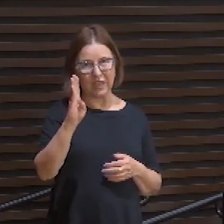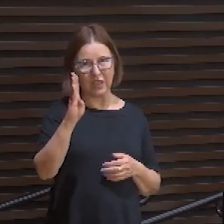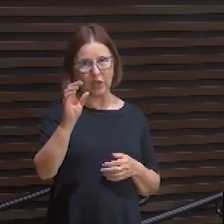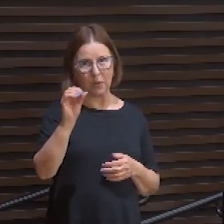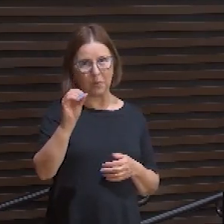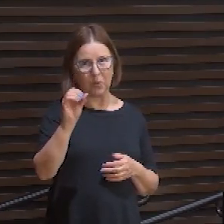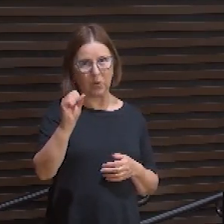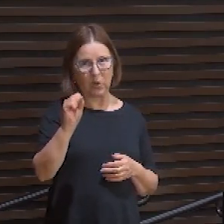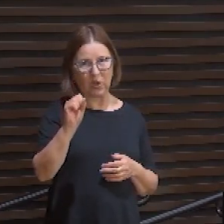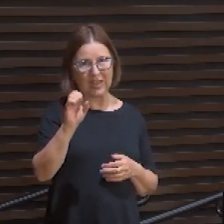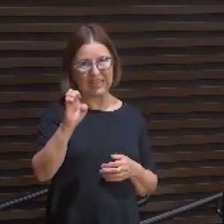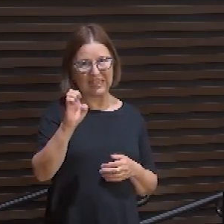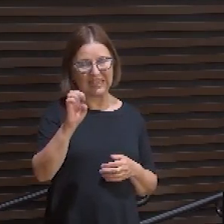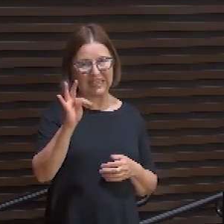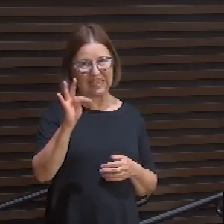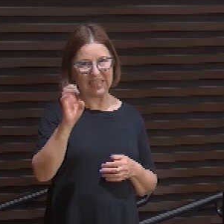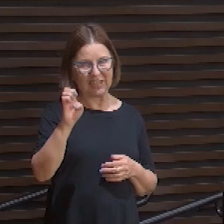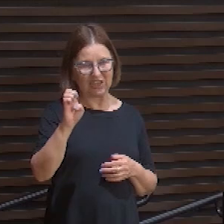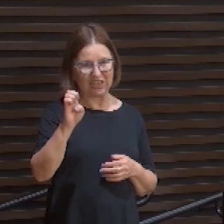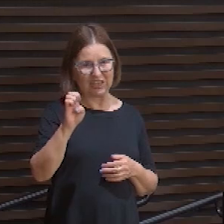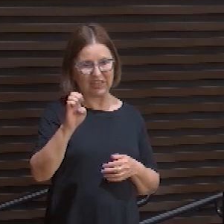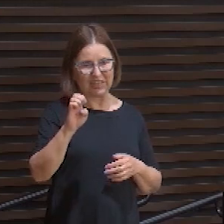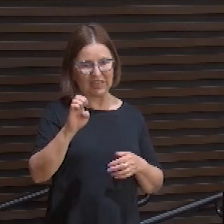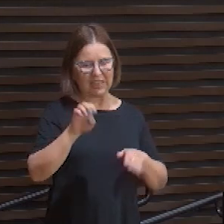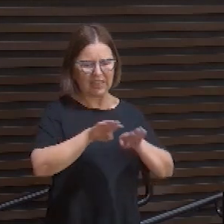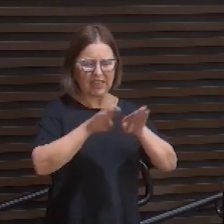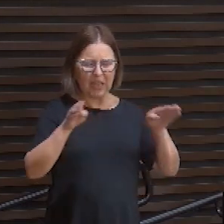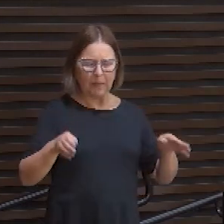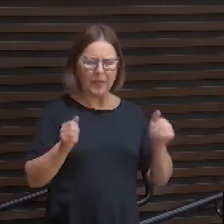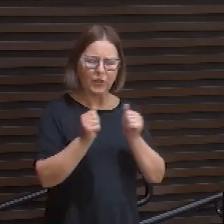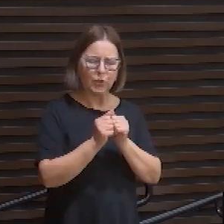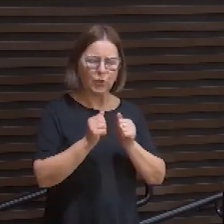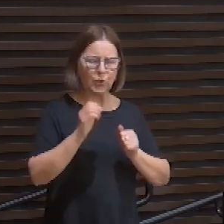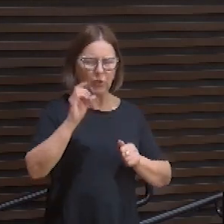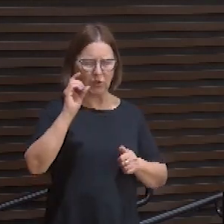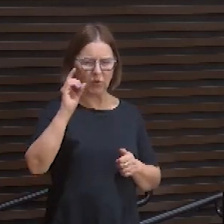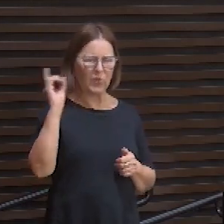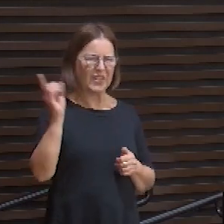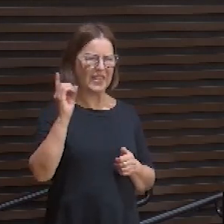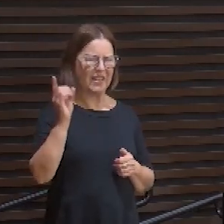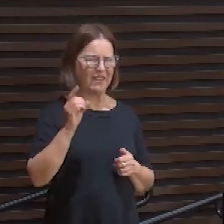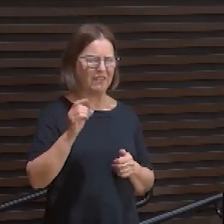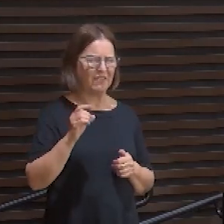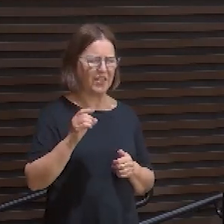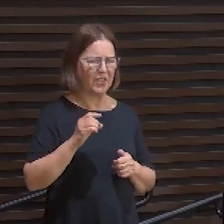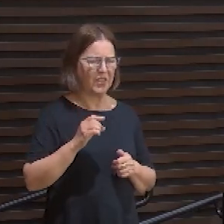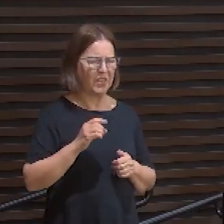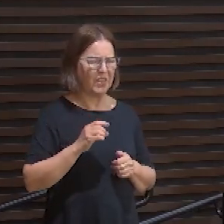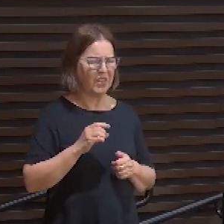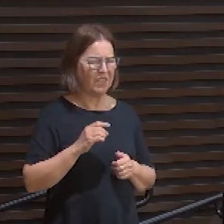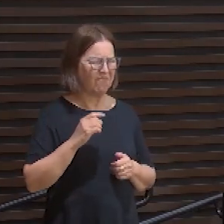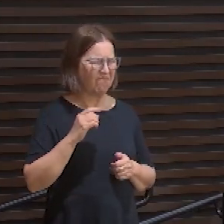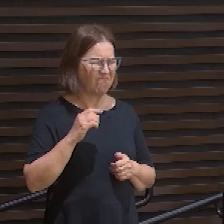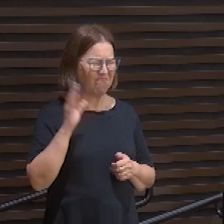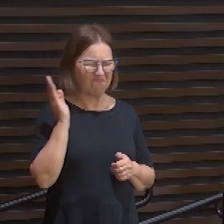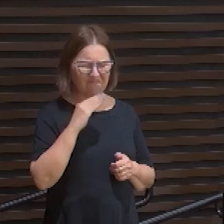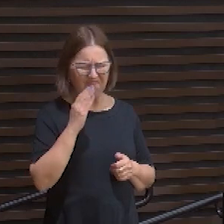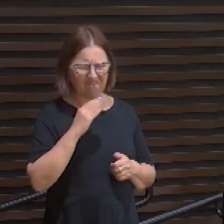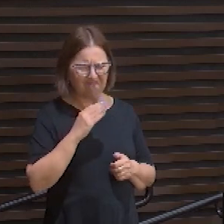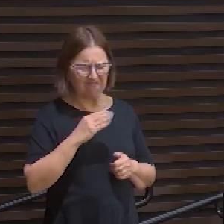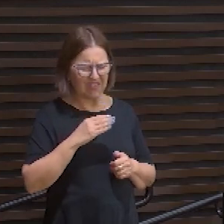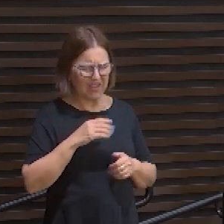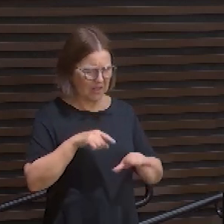fedido, por ferida, por mágoas, por sentimentos ruins, posso sentar diante